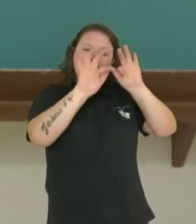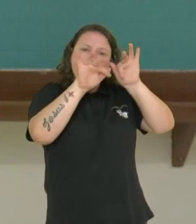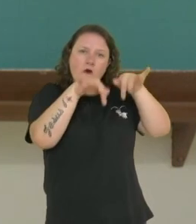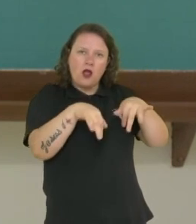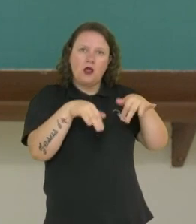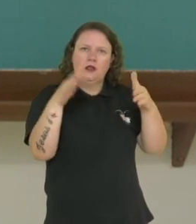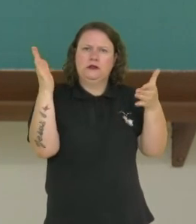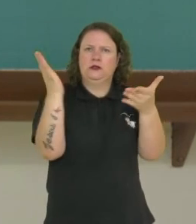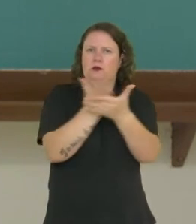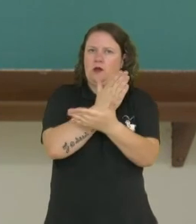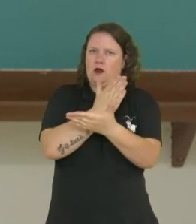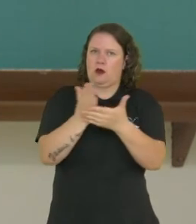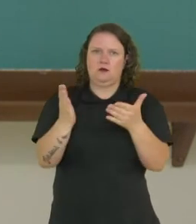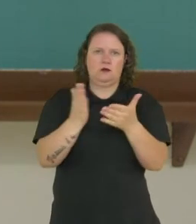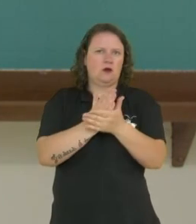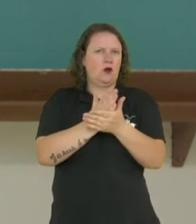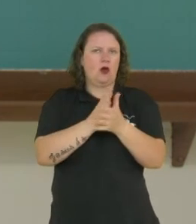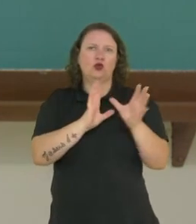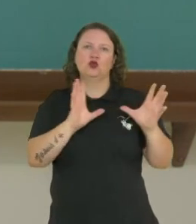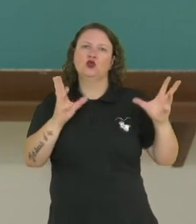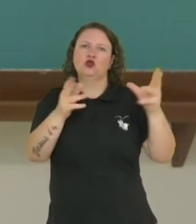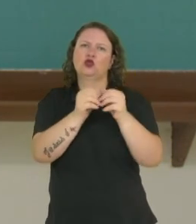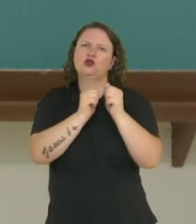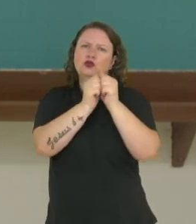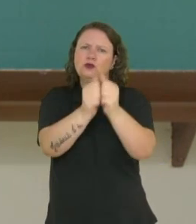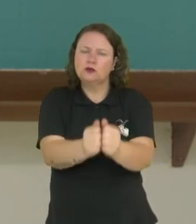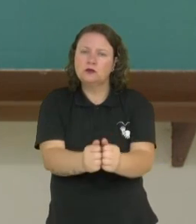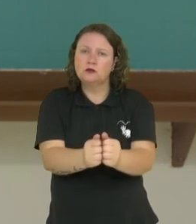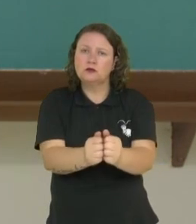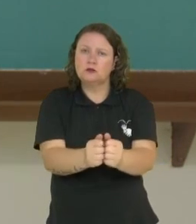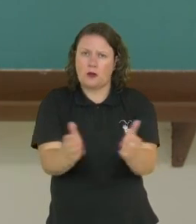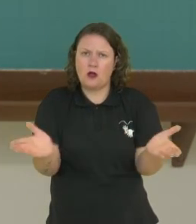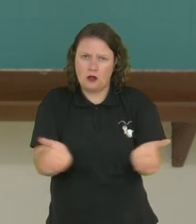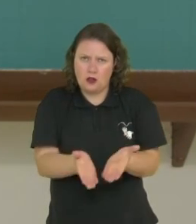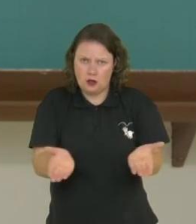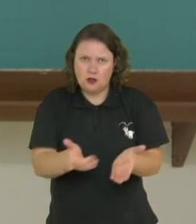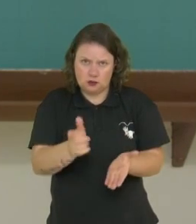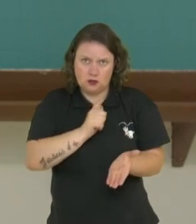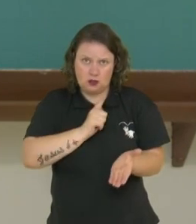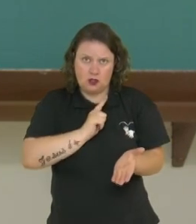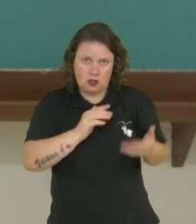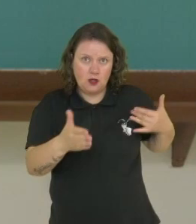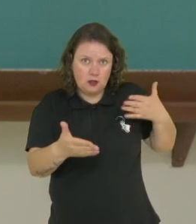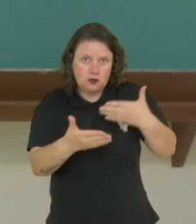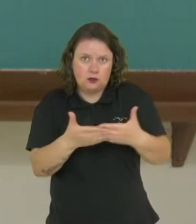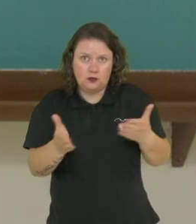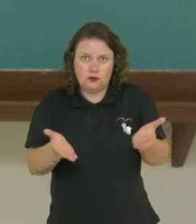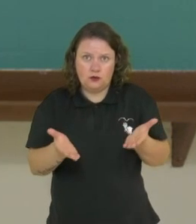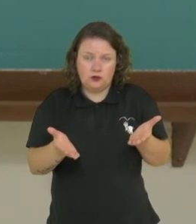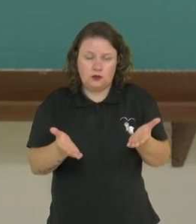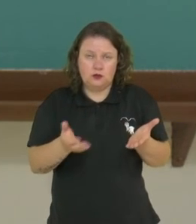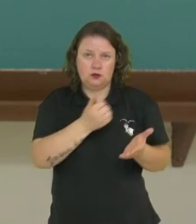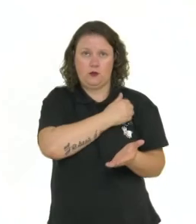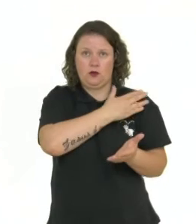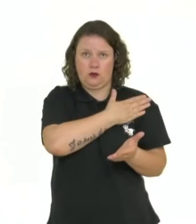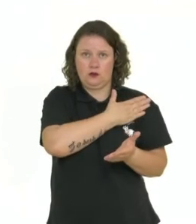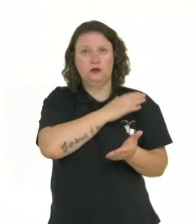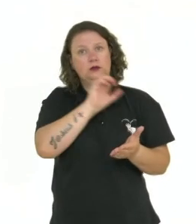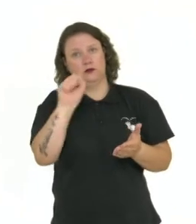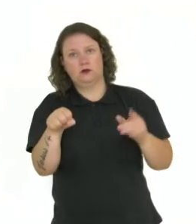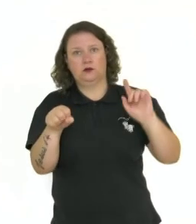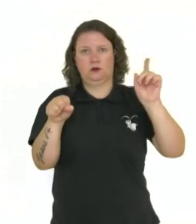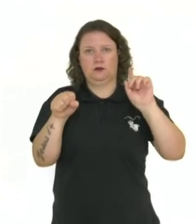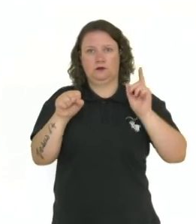separação, né, de separação racial, será que ainda existe discriminação naquele país? Vamos conferir aqui então. Olha só,